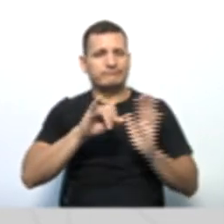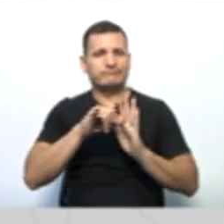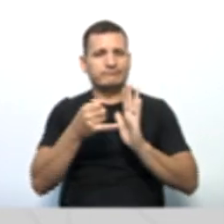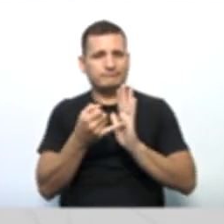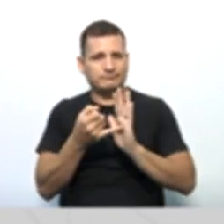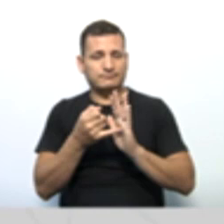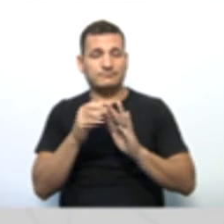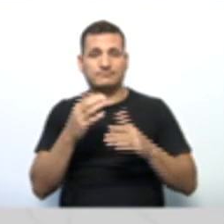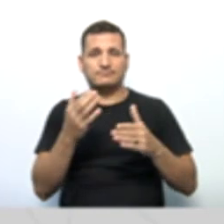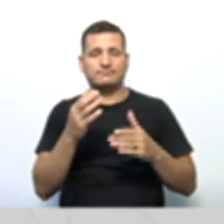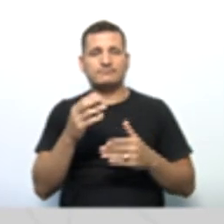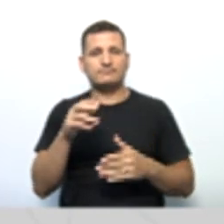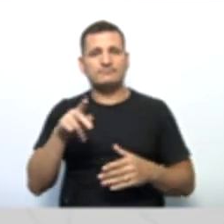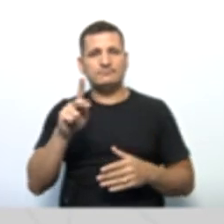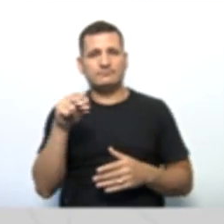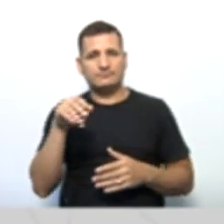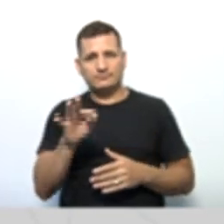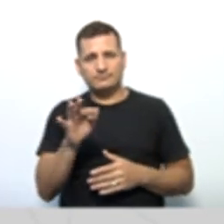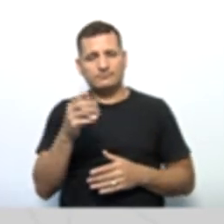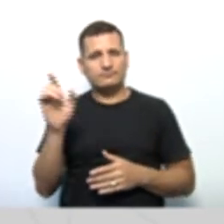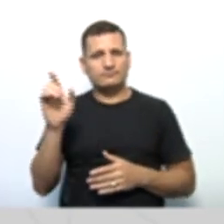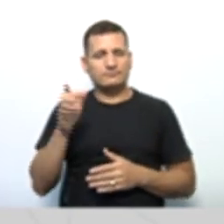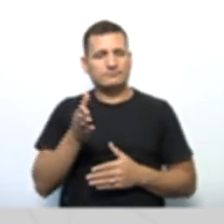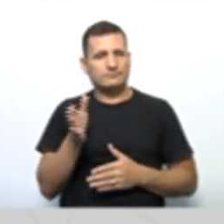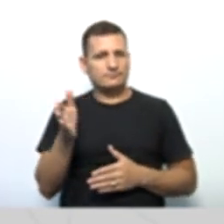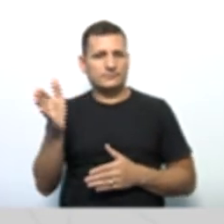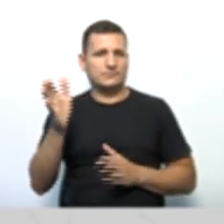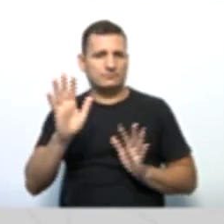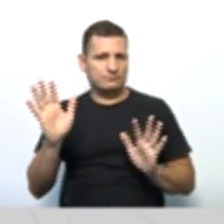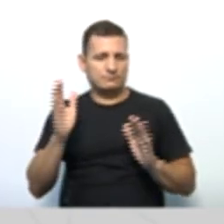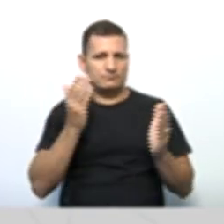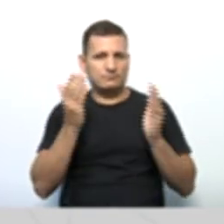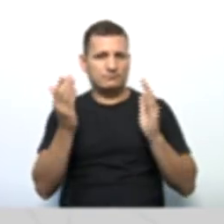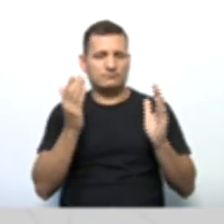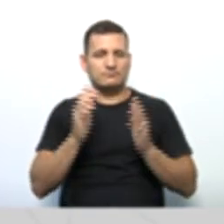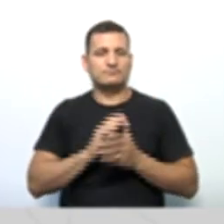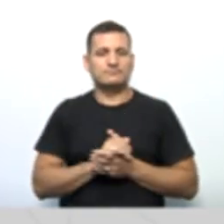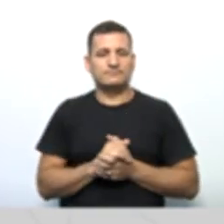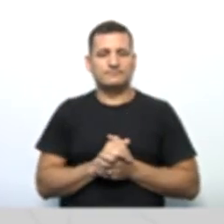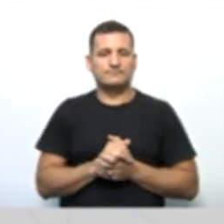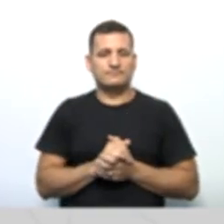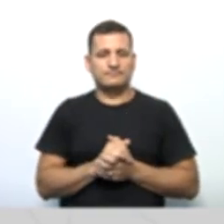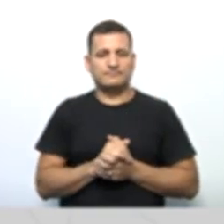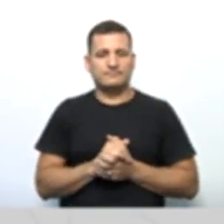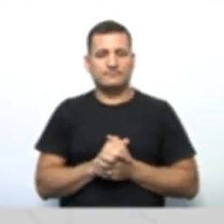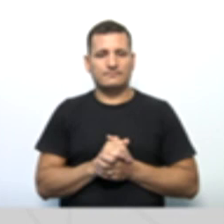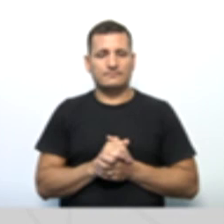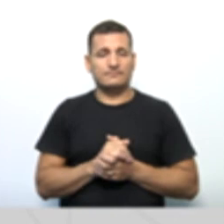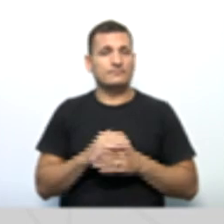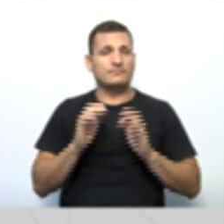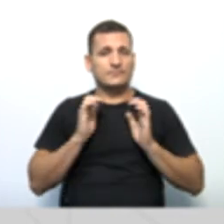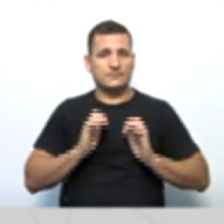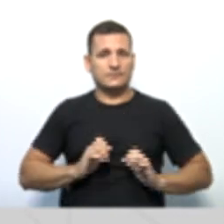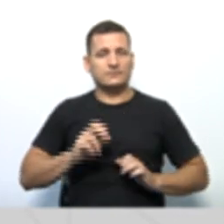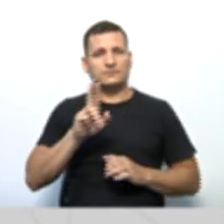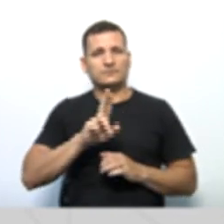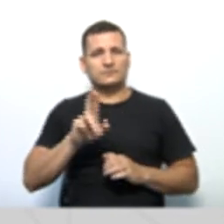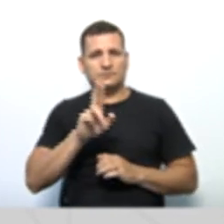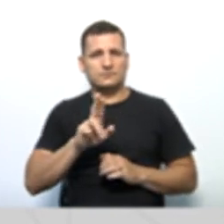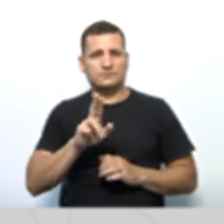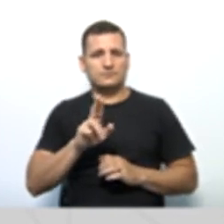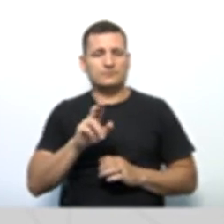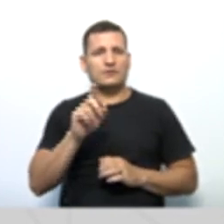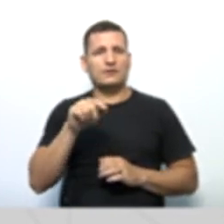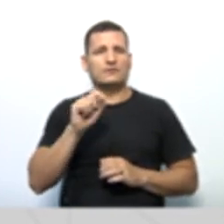Claro que pela lógica kantiana iria por outro caminho, analisando a vontade dos agentes. Mas, na ética utilitarista, o que é essa coisa